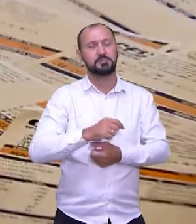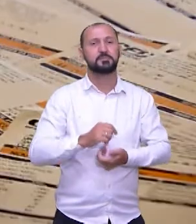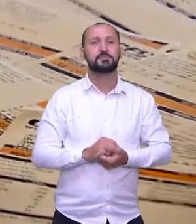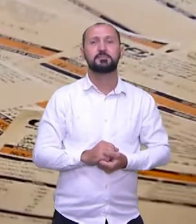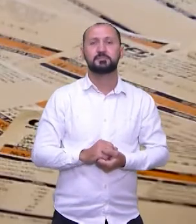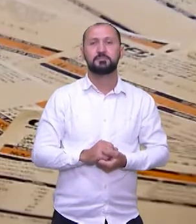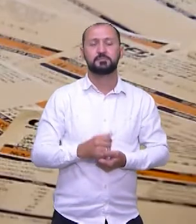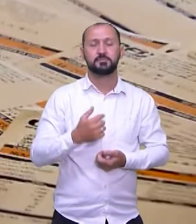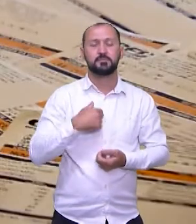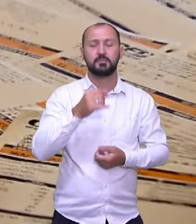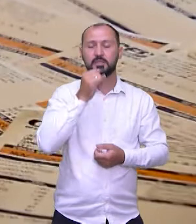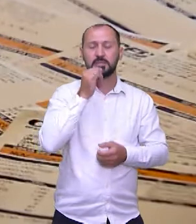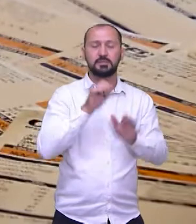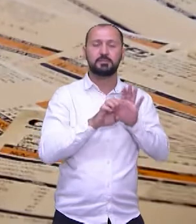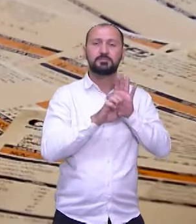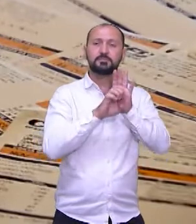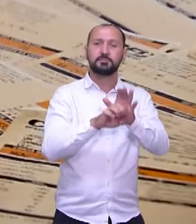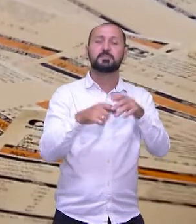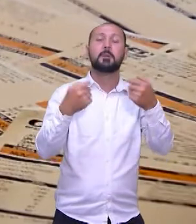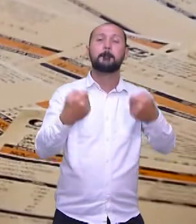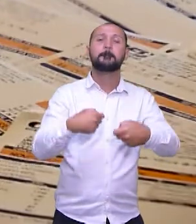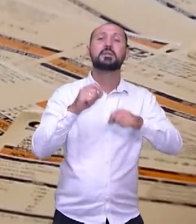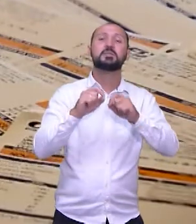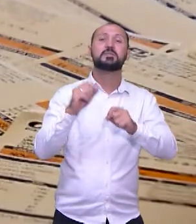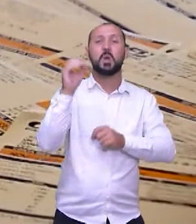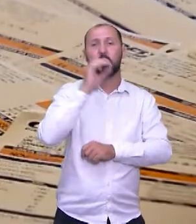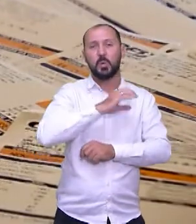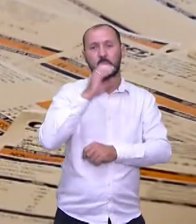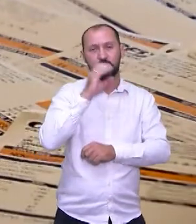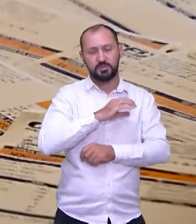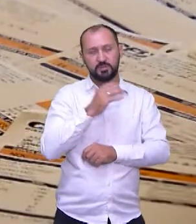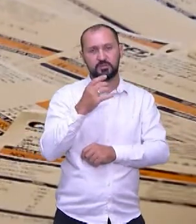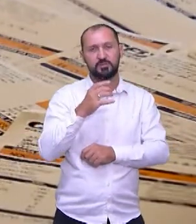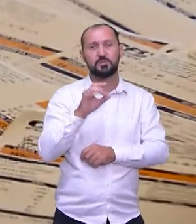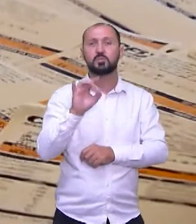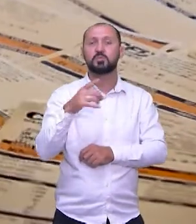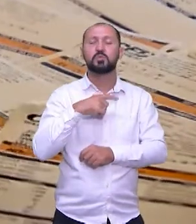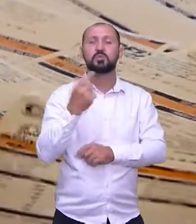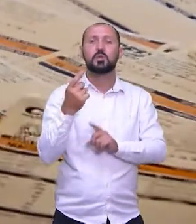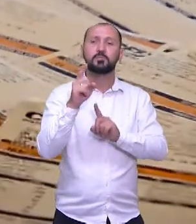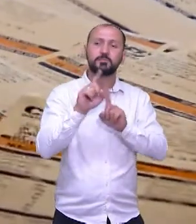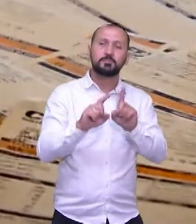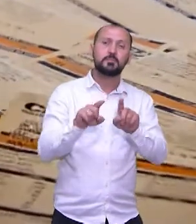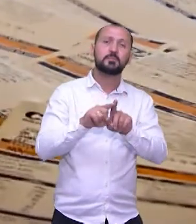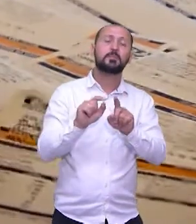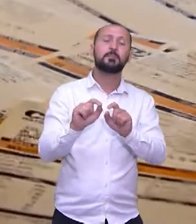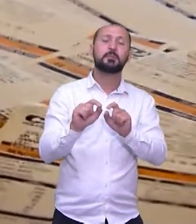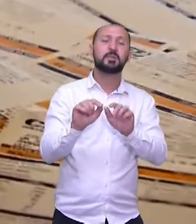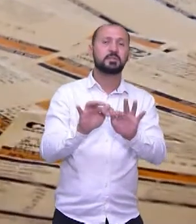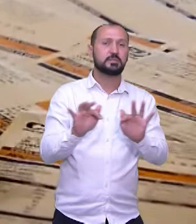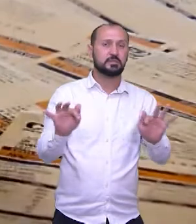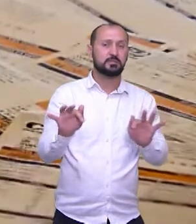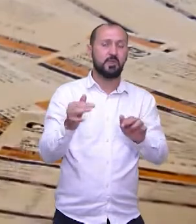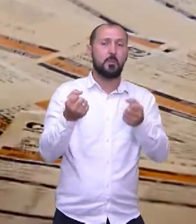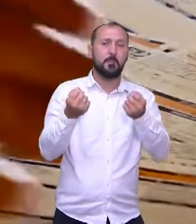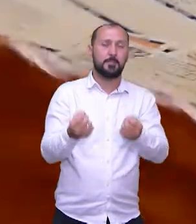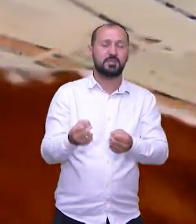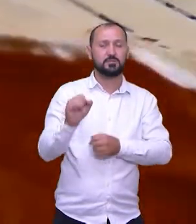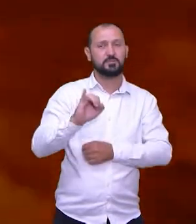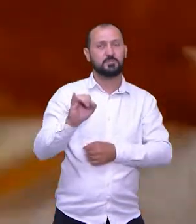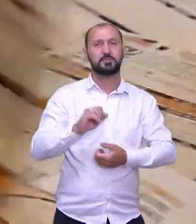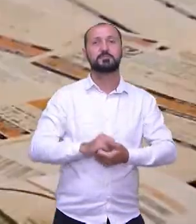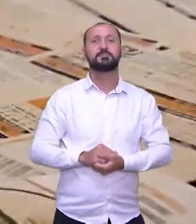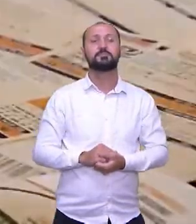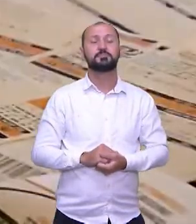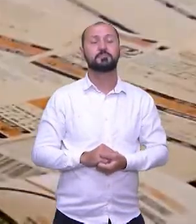complexidade. Então, eu exemplifiquei aqui a necessidade urgente que temos, não só de reduzir, mas também de simplificar nossa carga